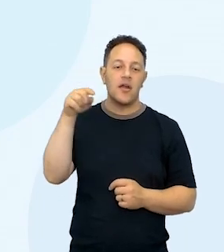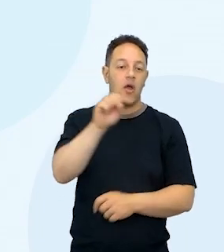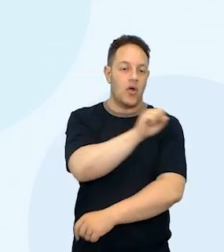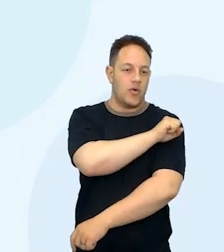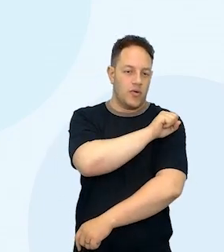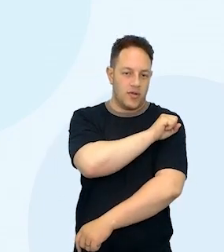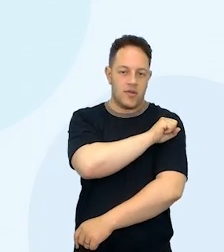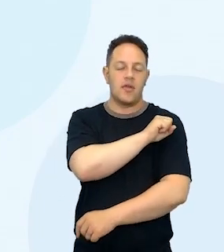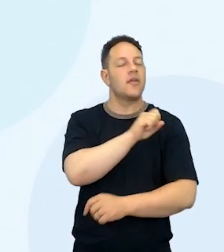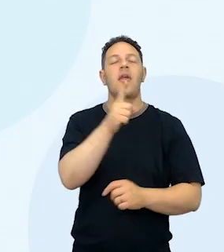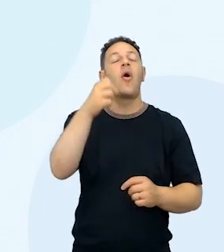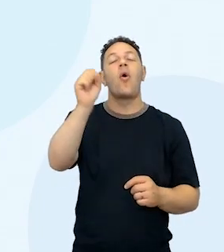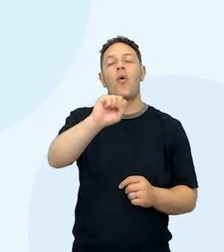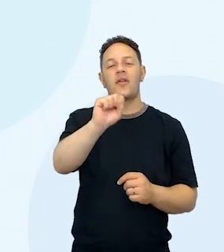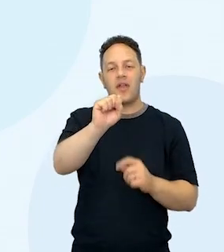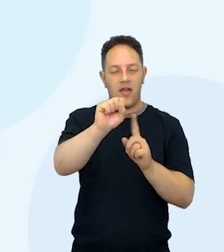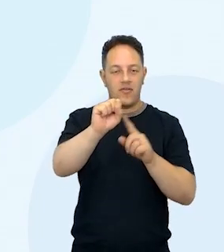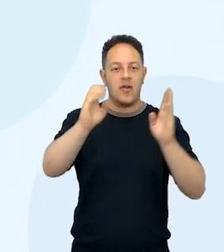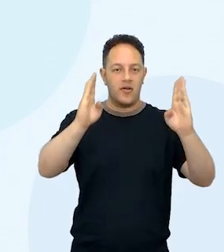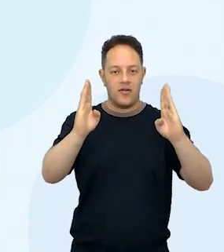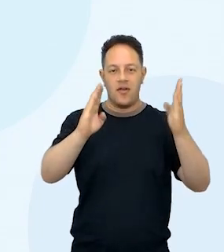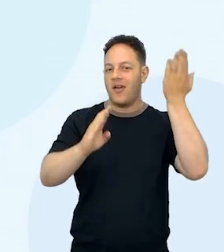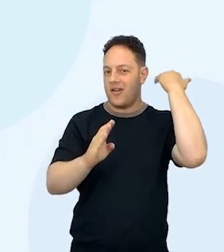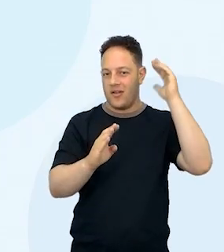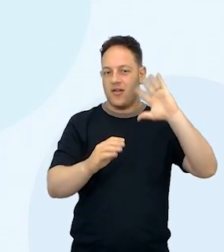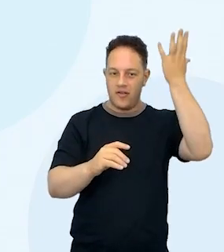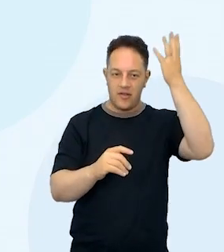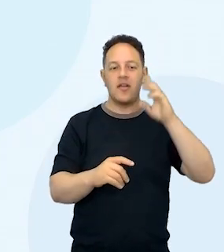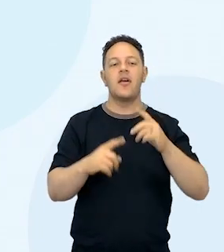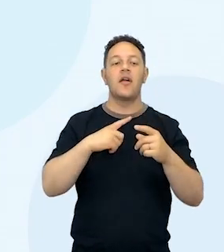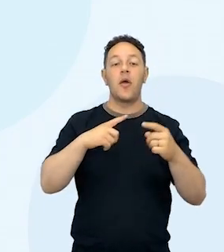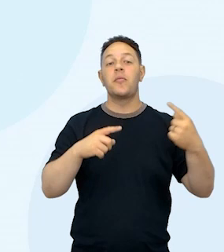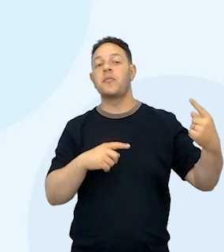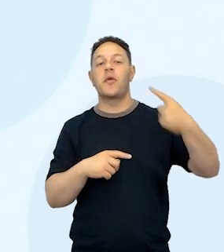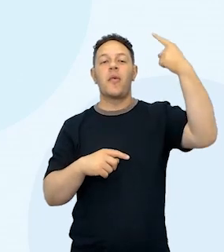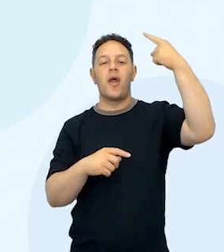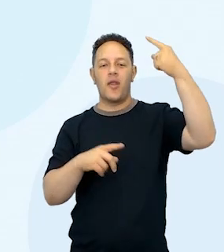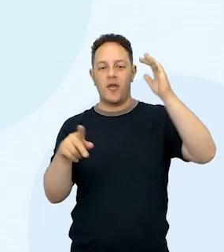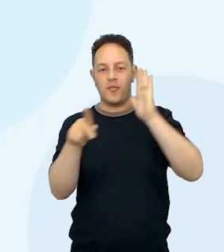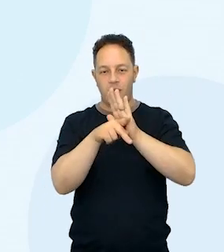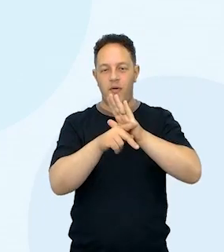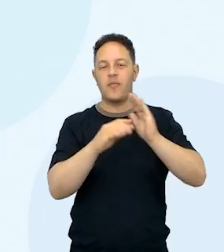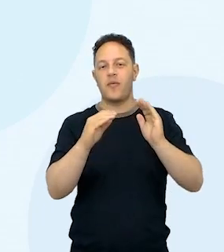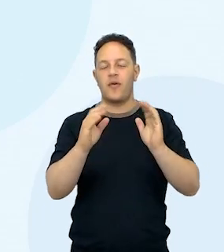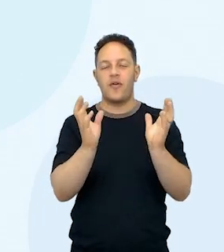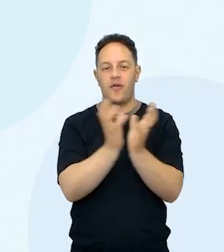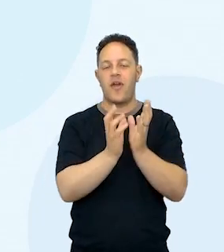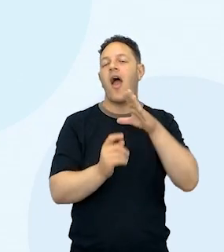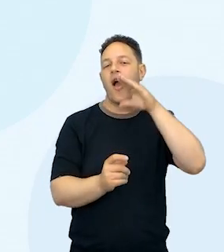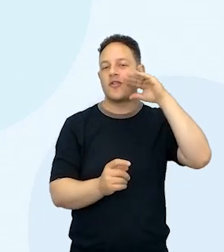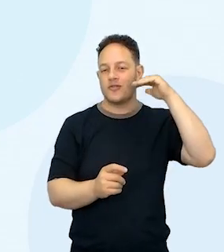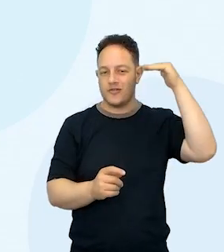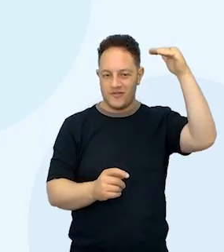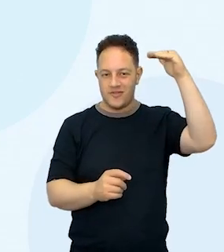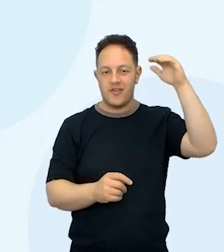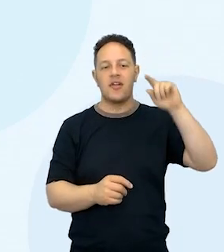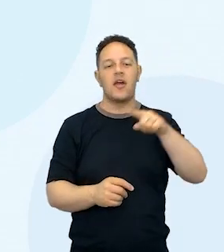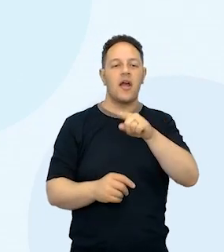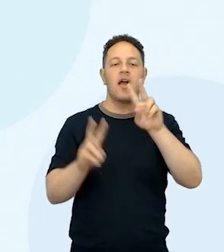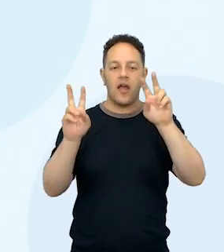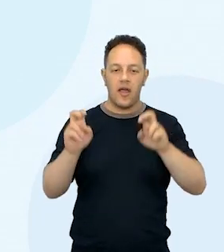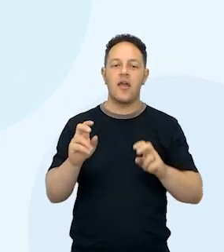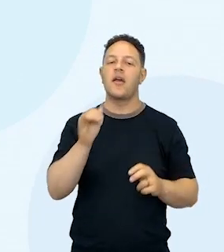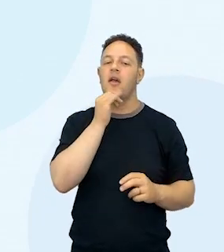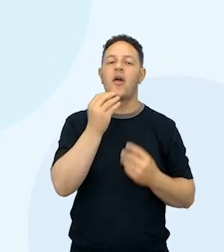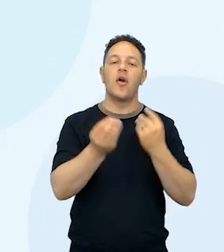da 8ª edição, que foi muito bacana. Na verdade, a gente só colocou aqui os primeiros lugares da categoria Master. Esse primeiro lugar muito bacana sobre